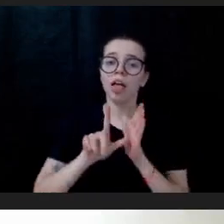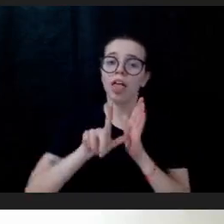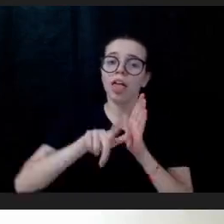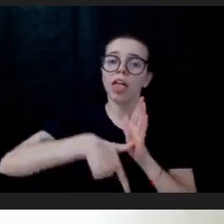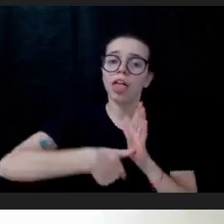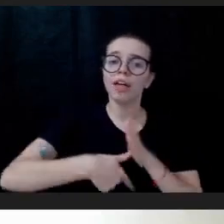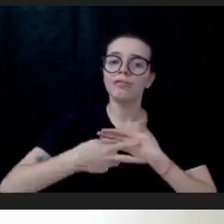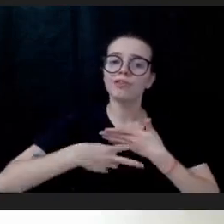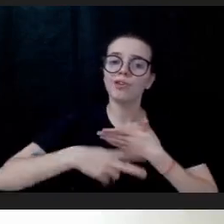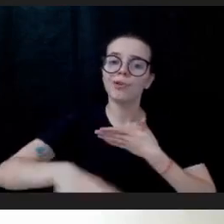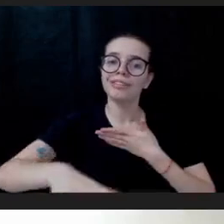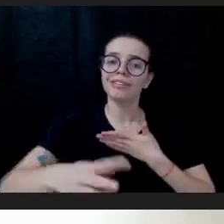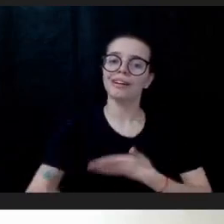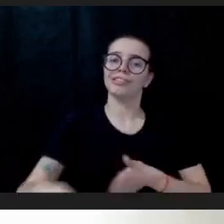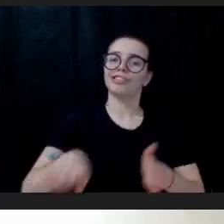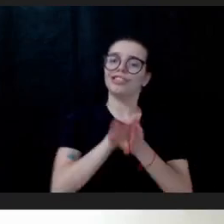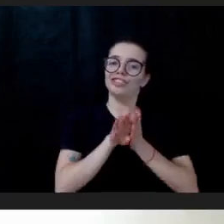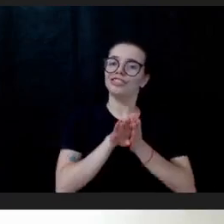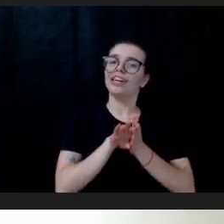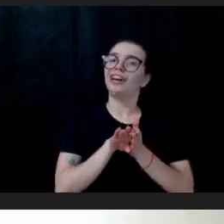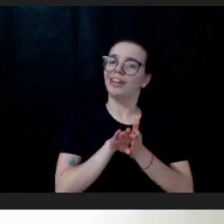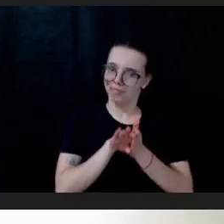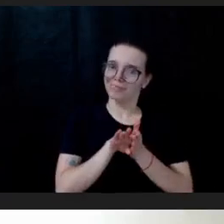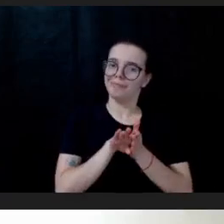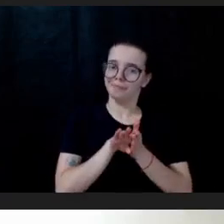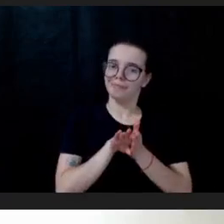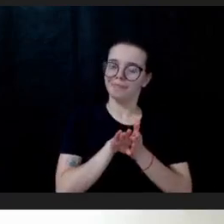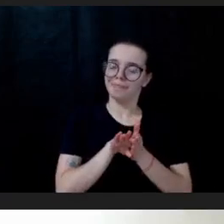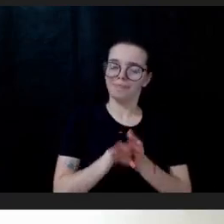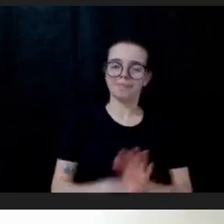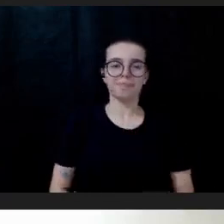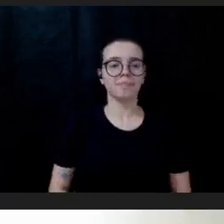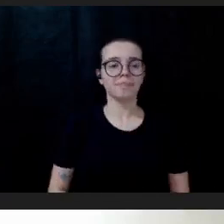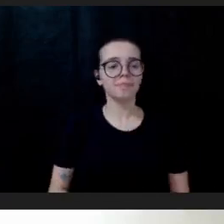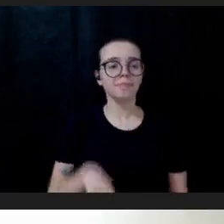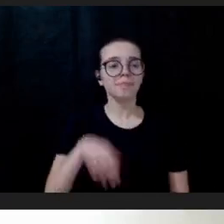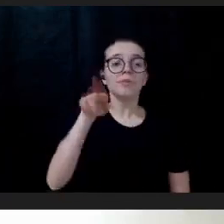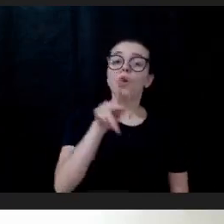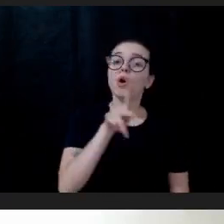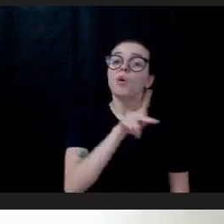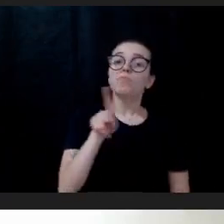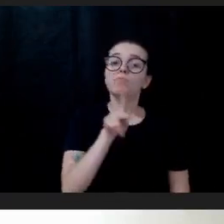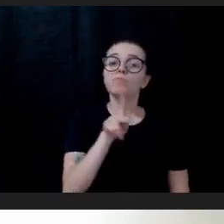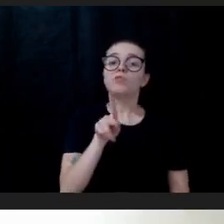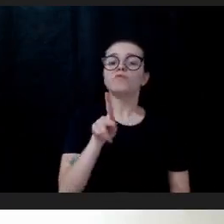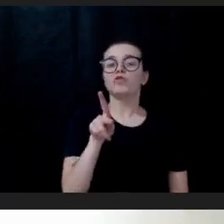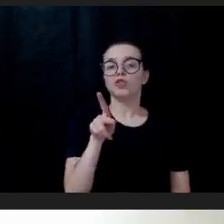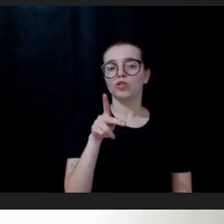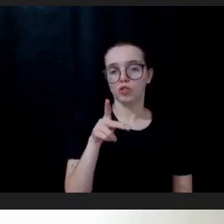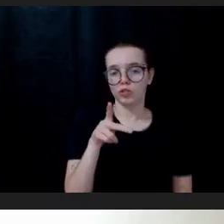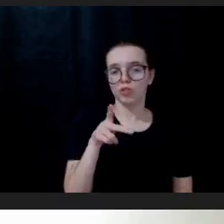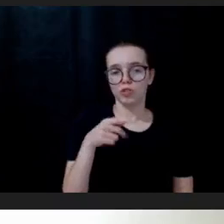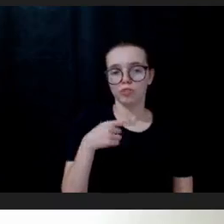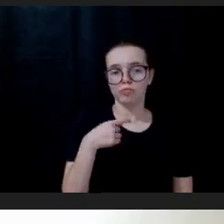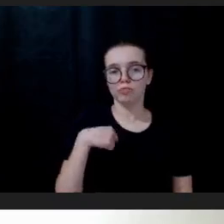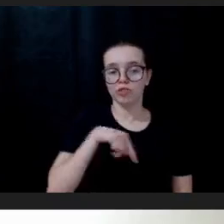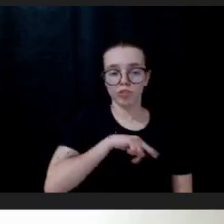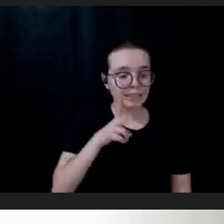consequências. perfeito. Professor, a gente tem feito uma pergunta final,